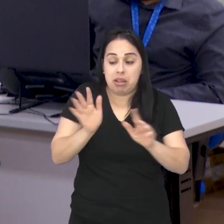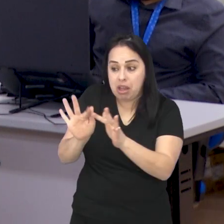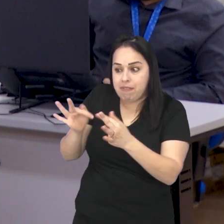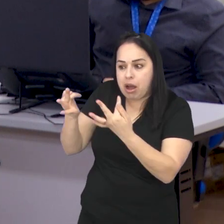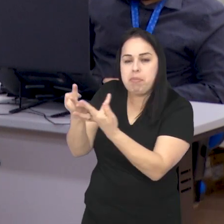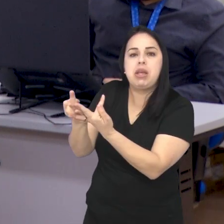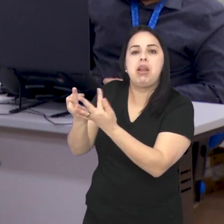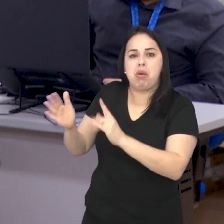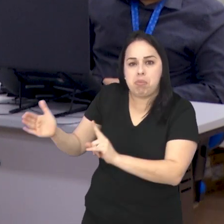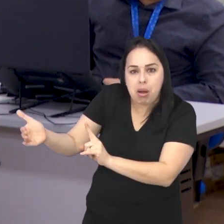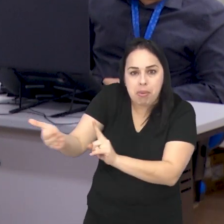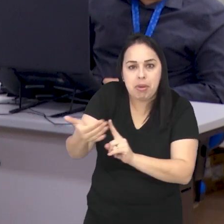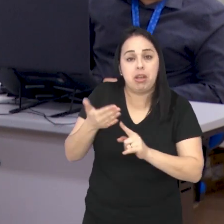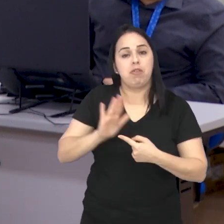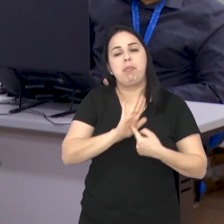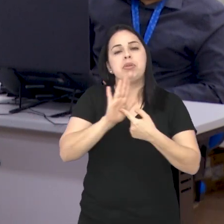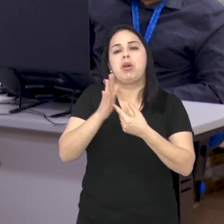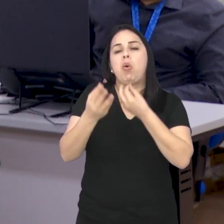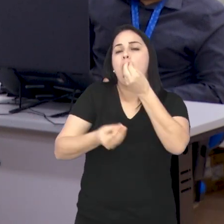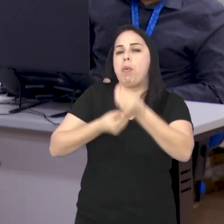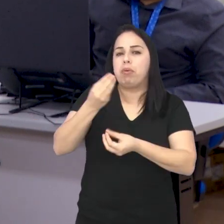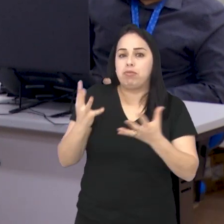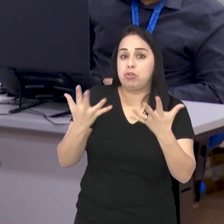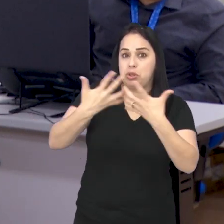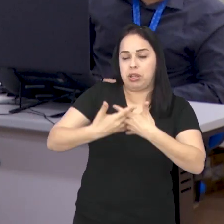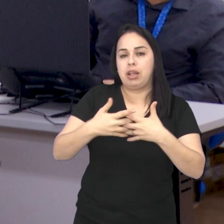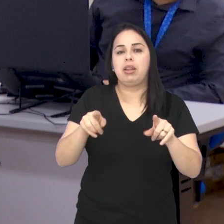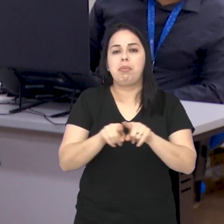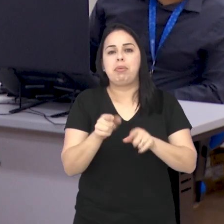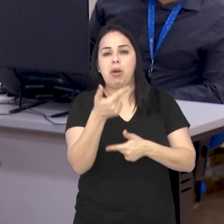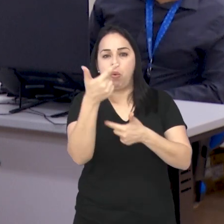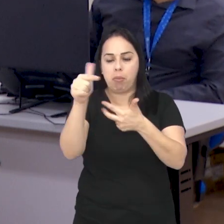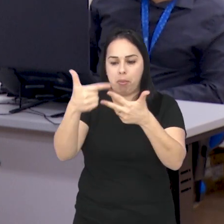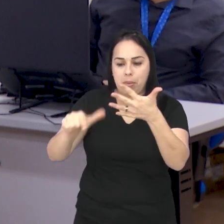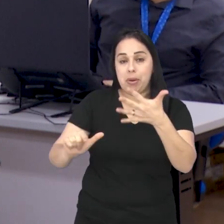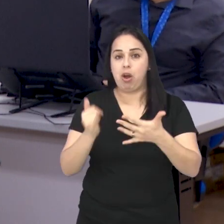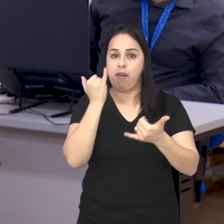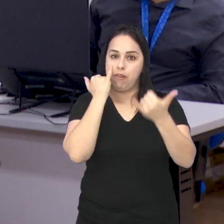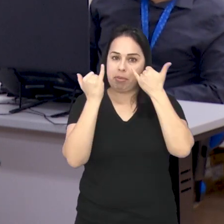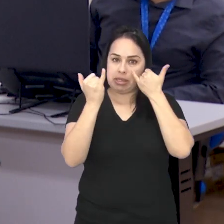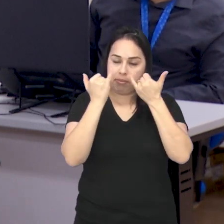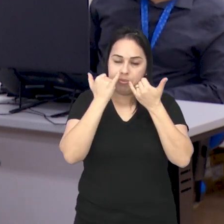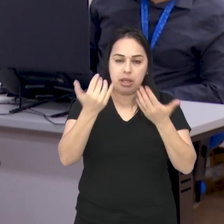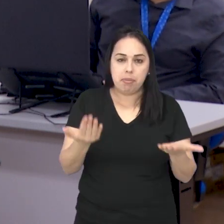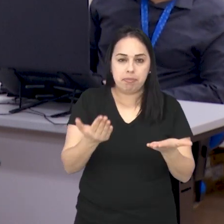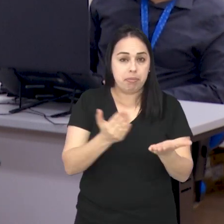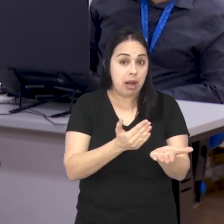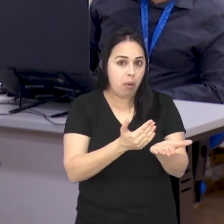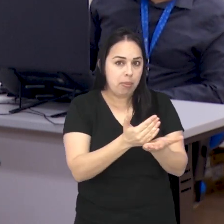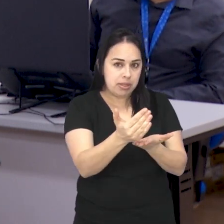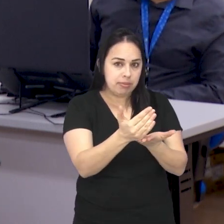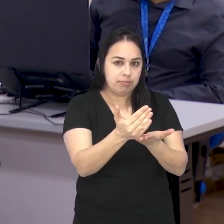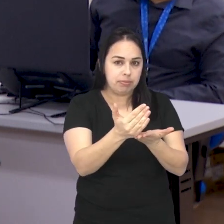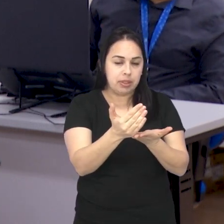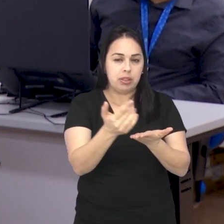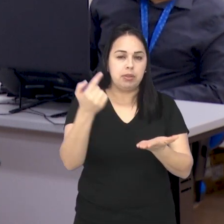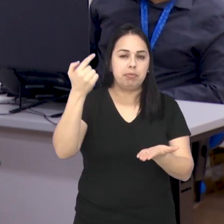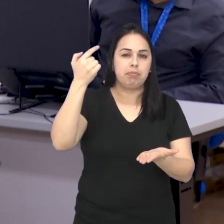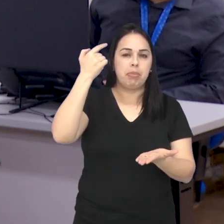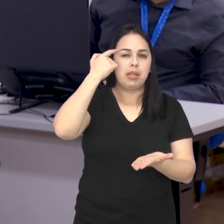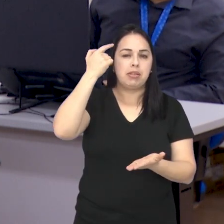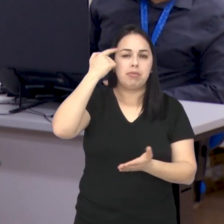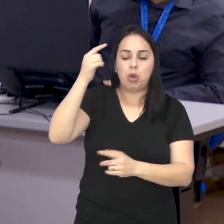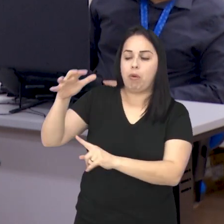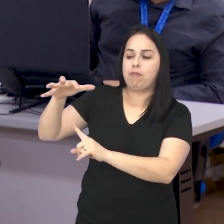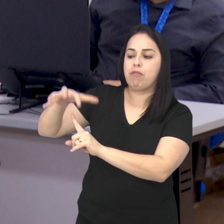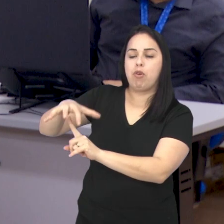às famílias. E nós vamos mostrar como vai funcionar, além também de outras informações. E para começar, a gente comenta sobre o